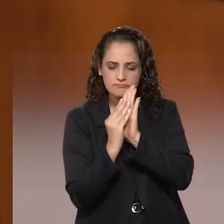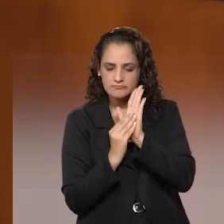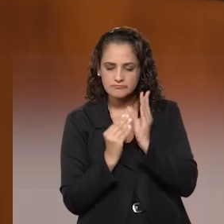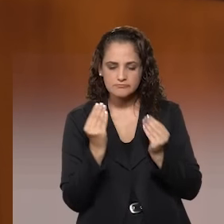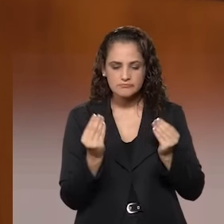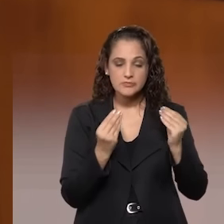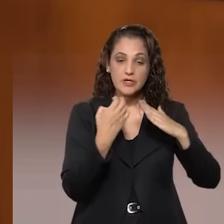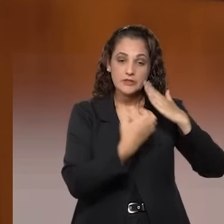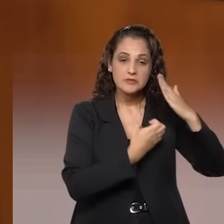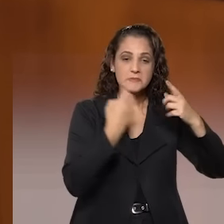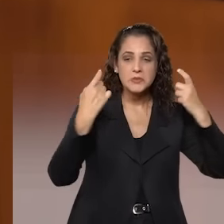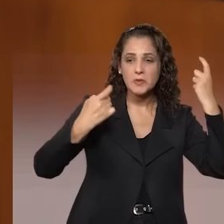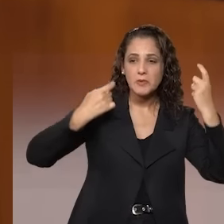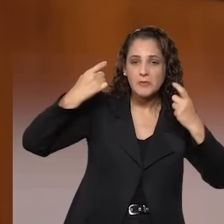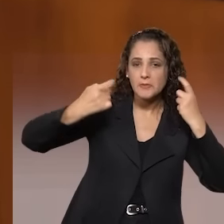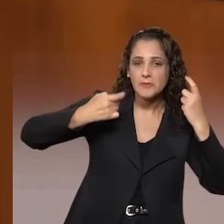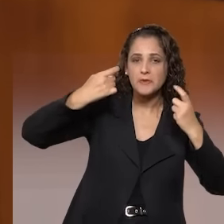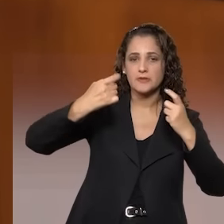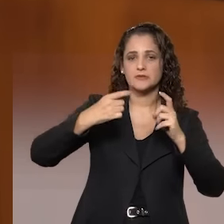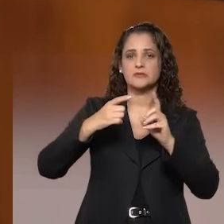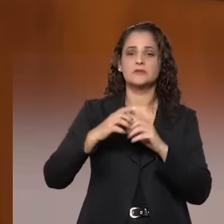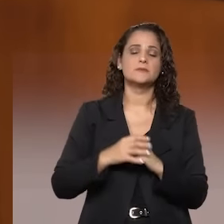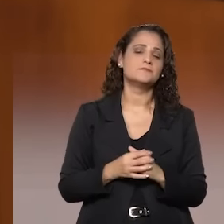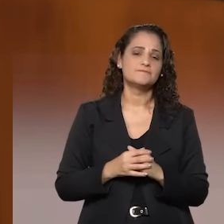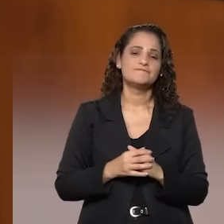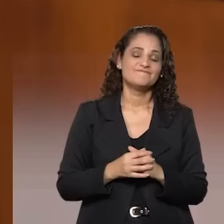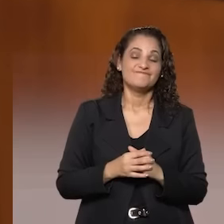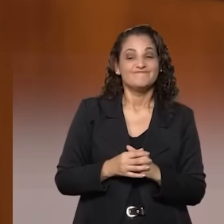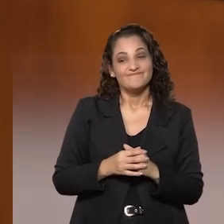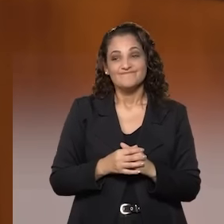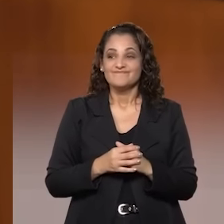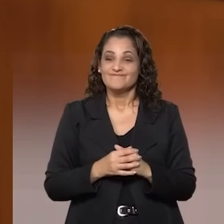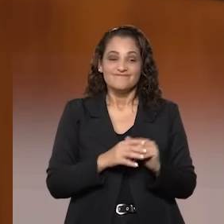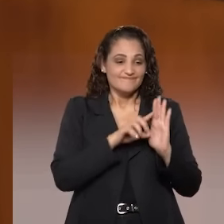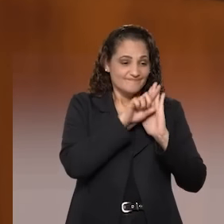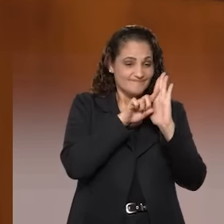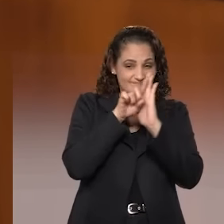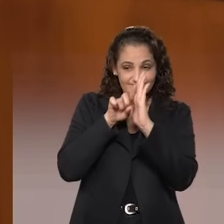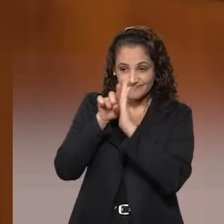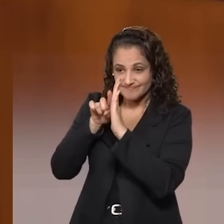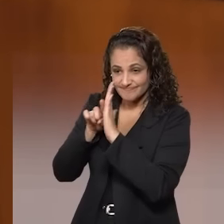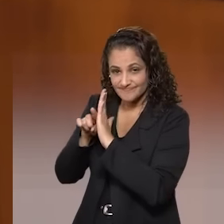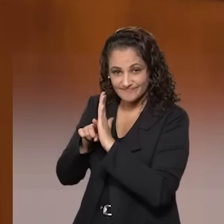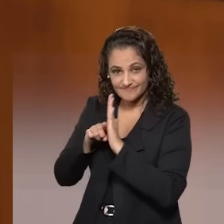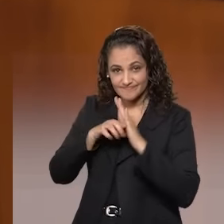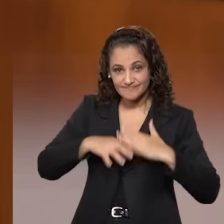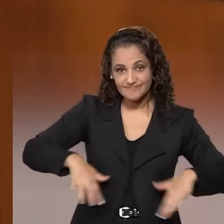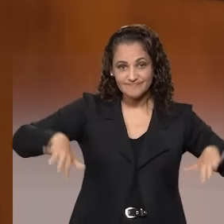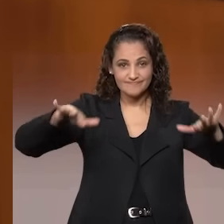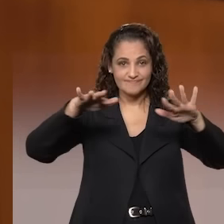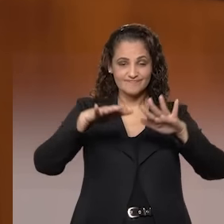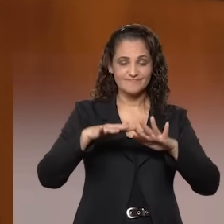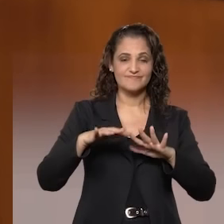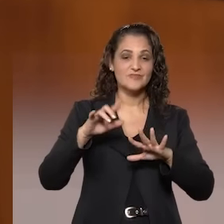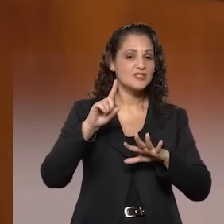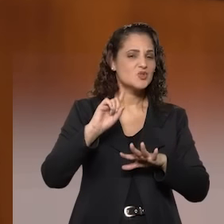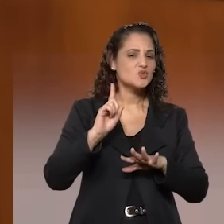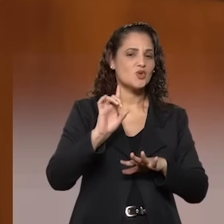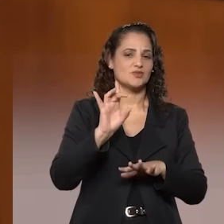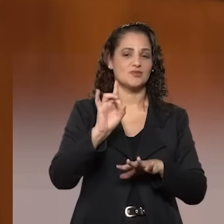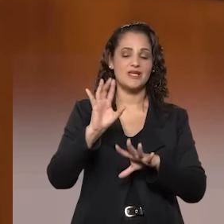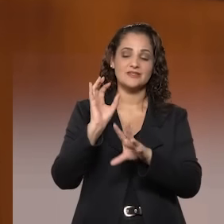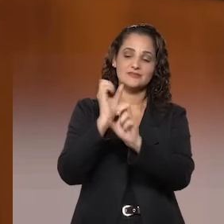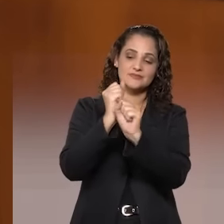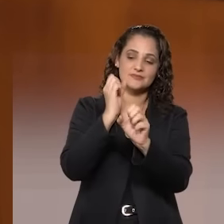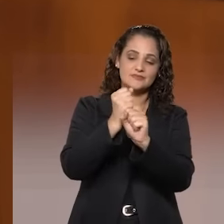senso demográfico senso demográfico é qu quantificar característica dentro da empresa então Eh